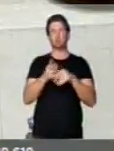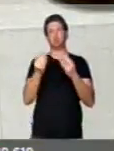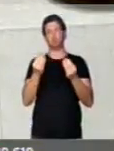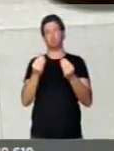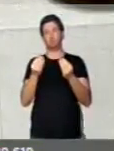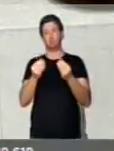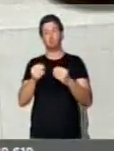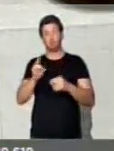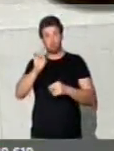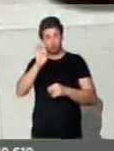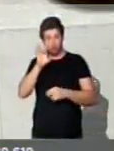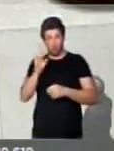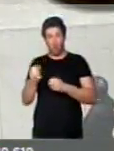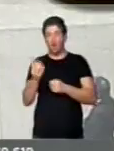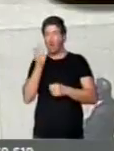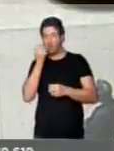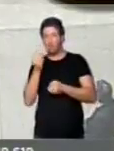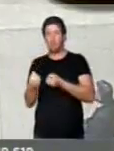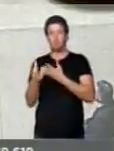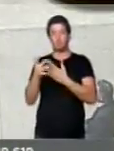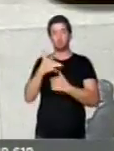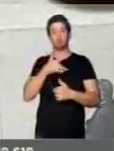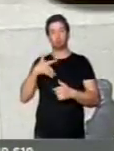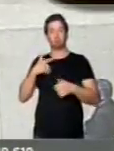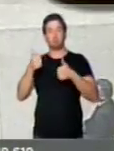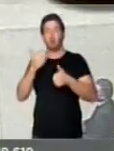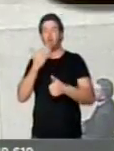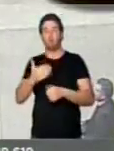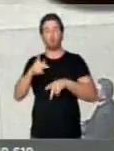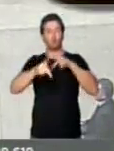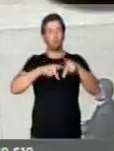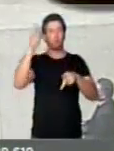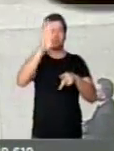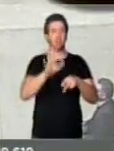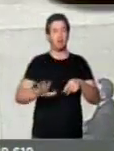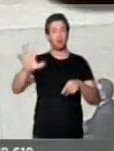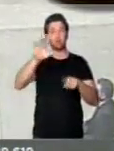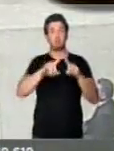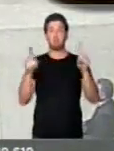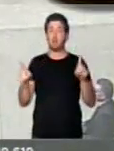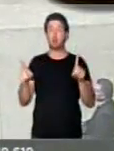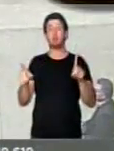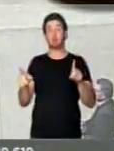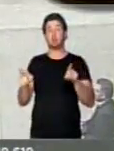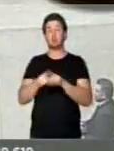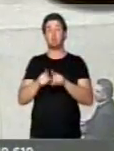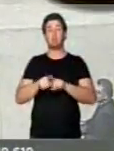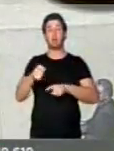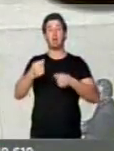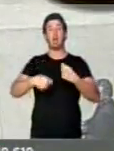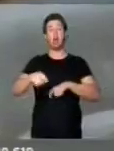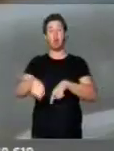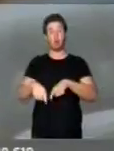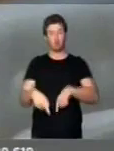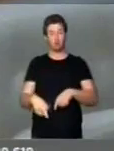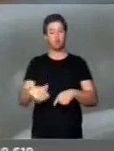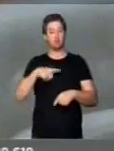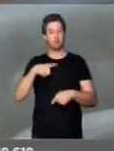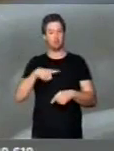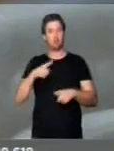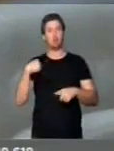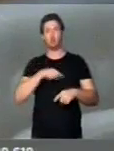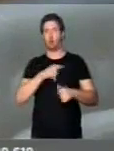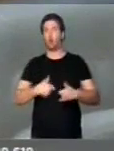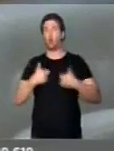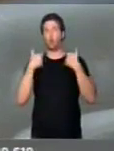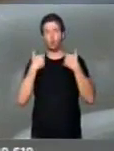não só com a produção de alimentos saudáveis para toda a população brasileira, mas também para o agronegócio brasileiro, que nós temos tanto orgulho,